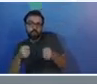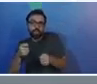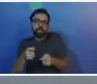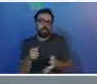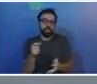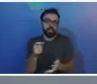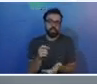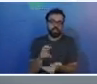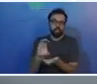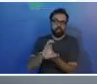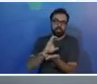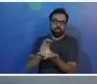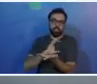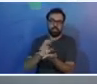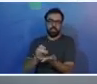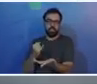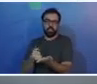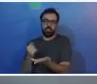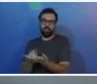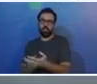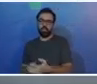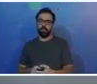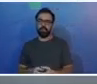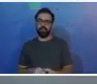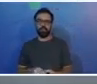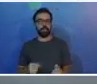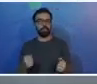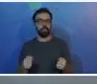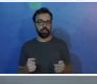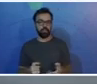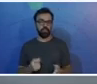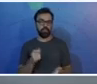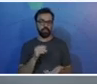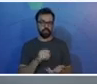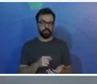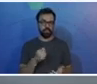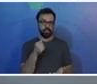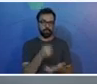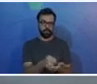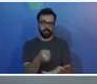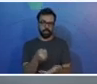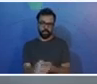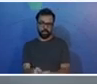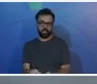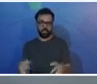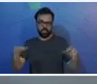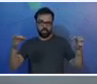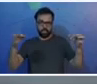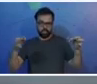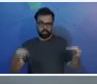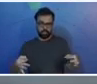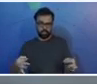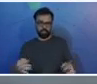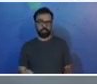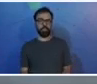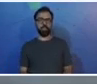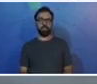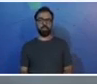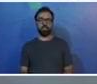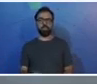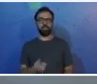benfeitorias. Gastar com responsabilidade. Alguns governadores,